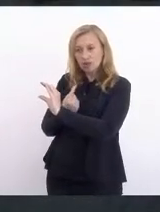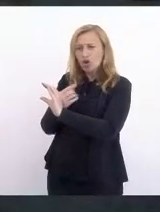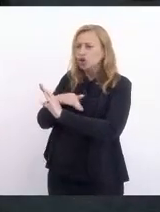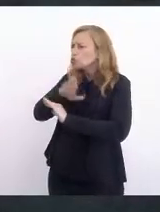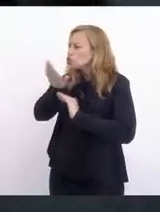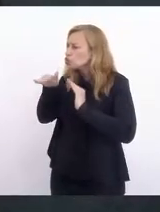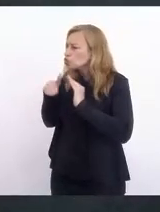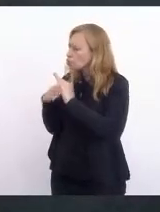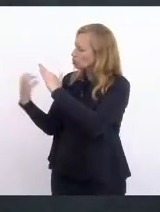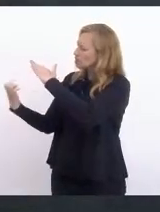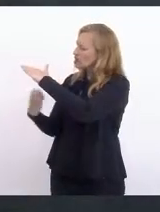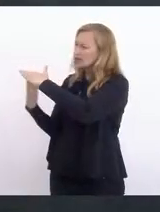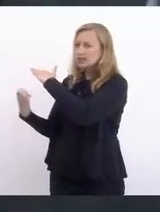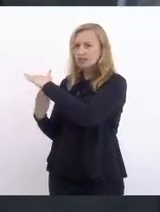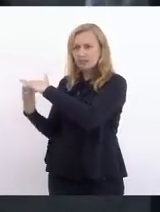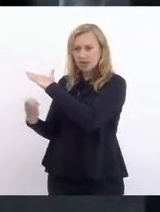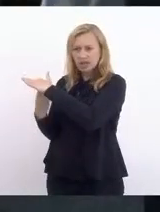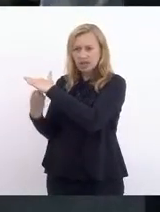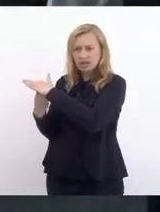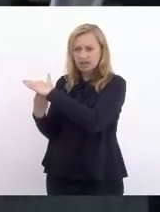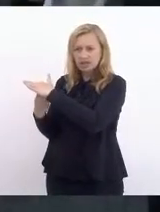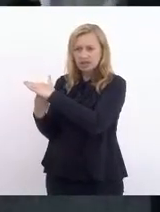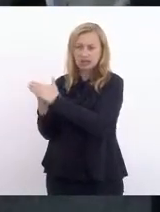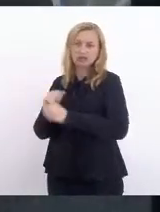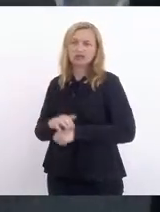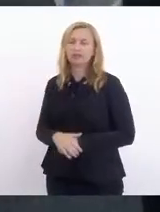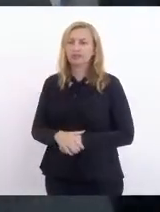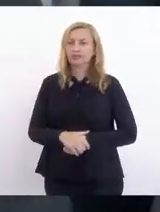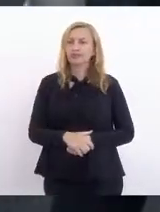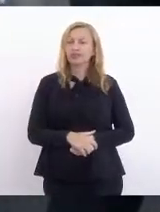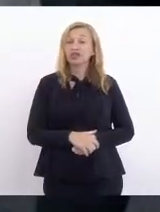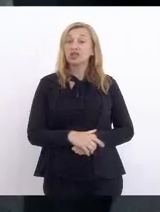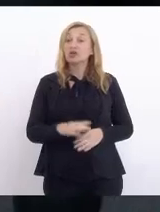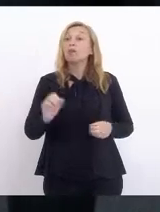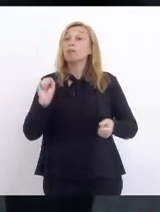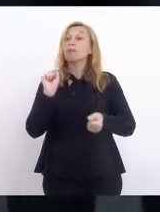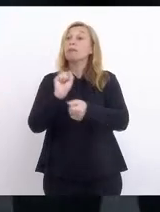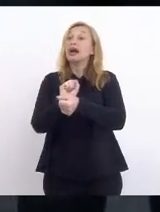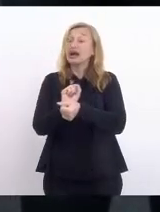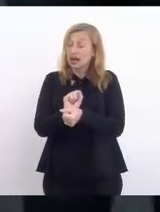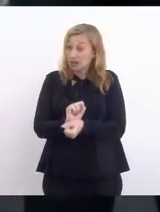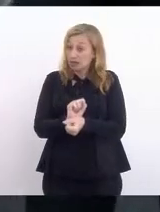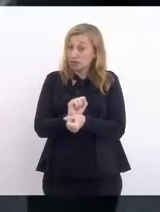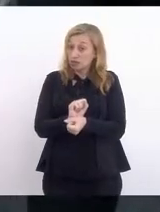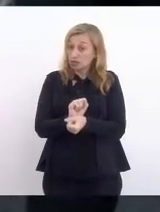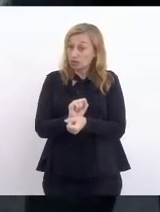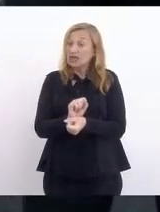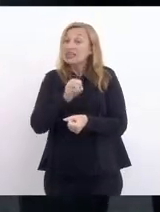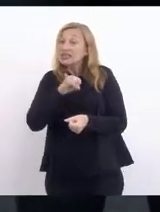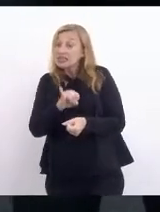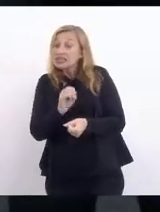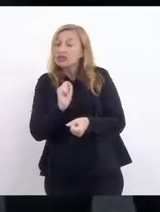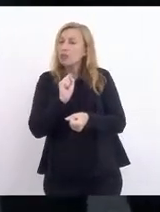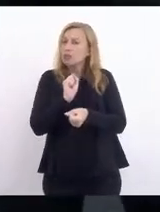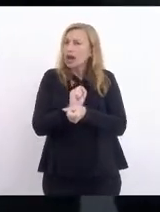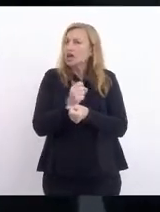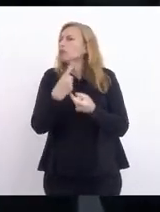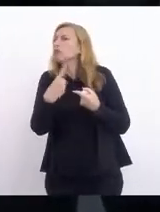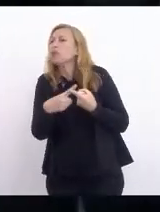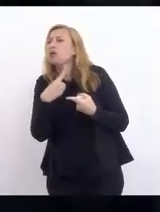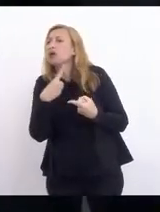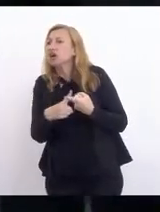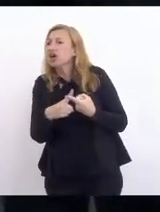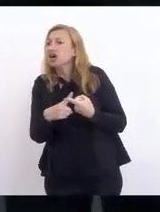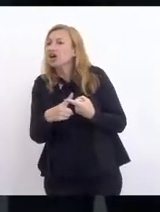as empresas que estão completos parados se estão parados porque